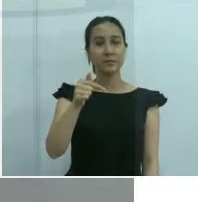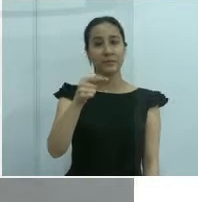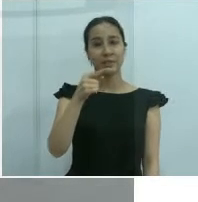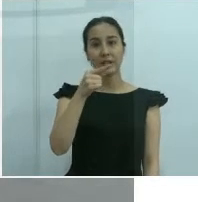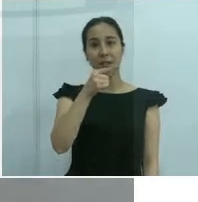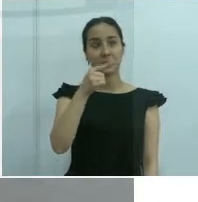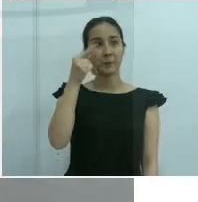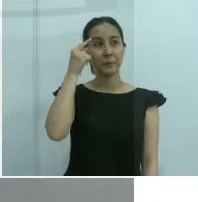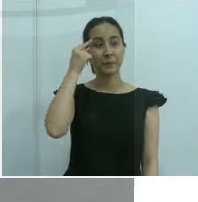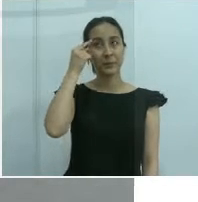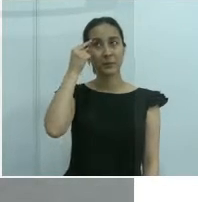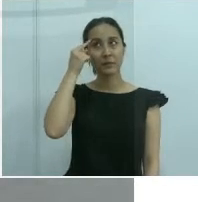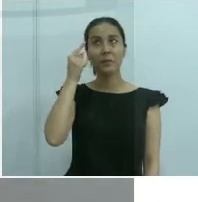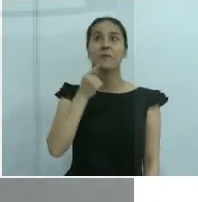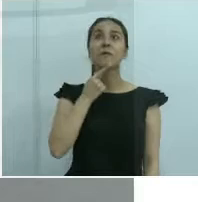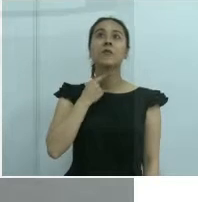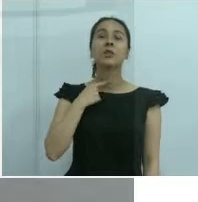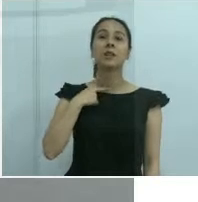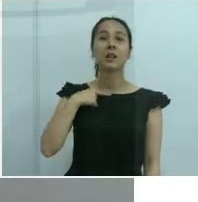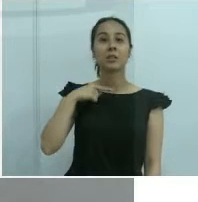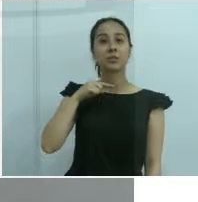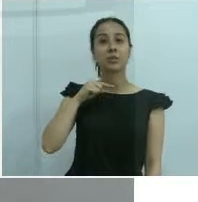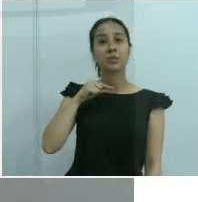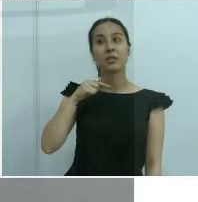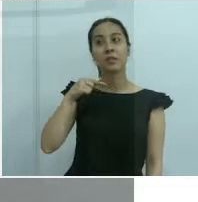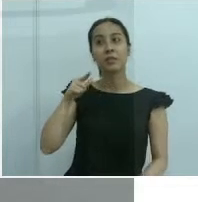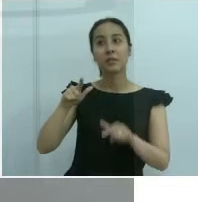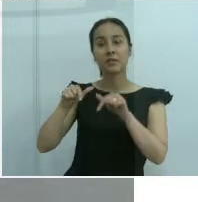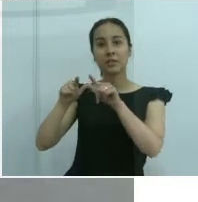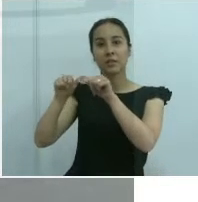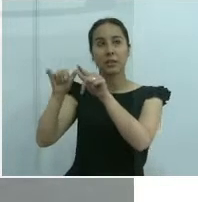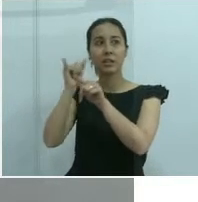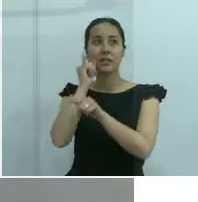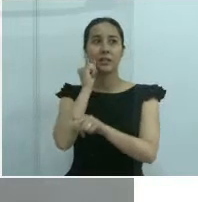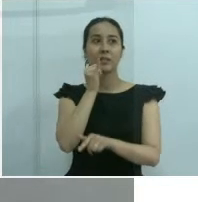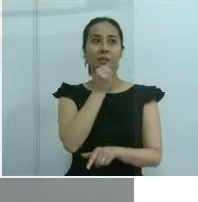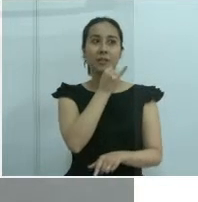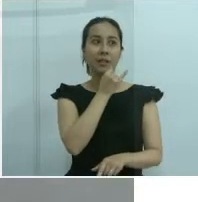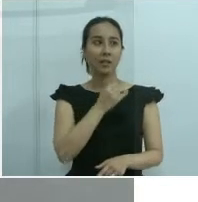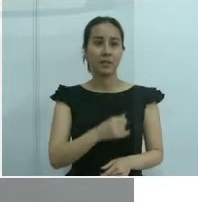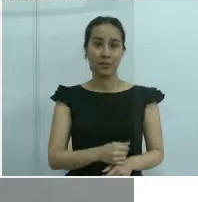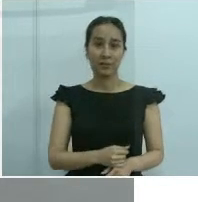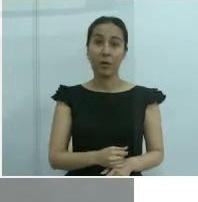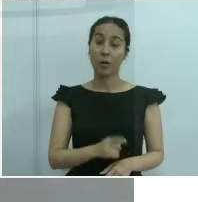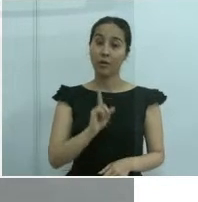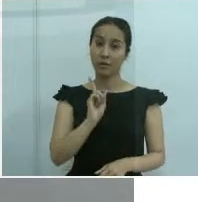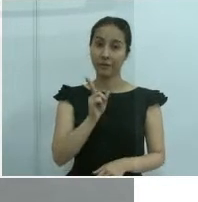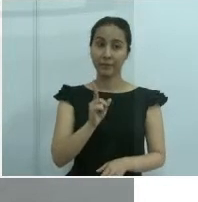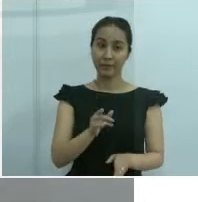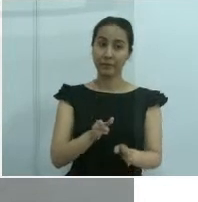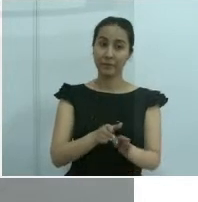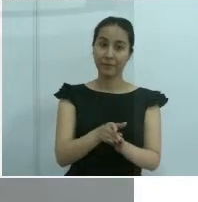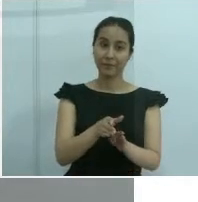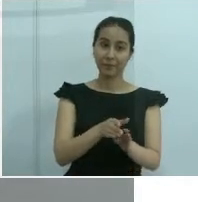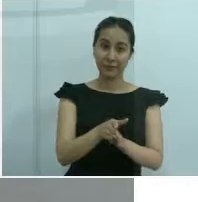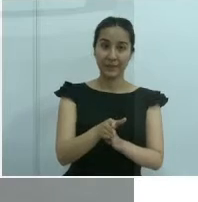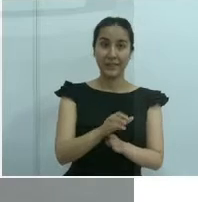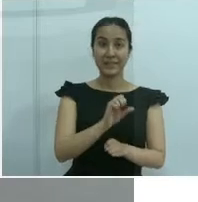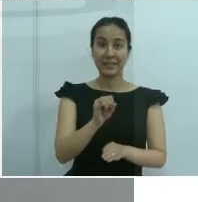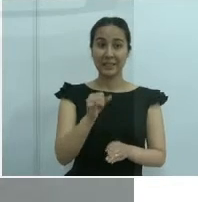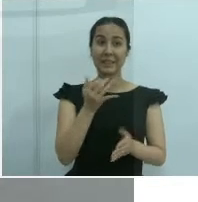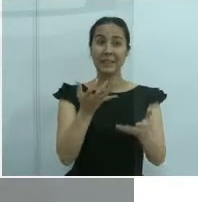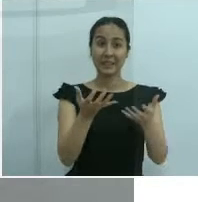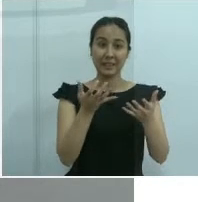marcou uma viagem nós fomos e graças a deus fomos à eu recomendo se vocês pretendem ir para a itália para encontrar parentes